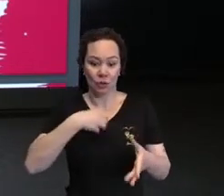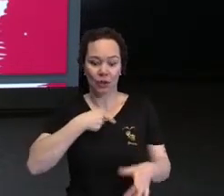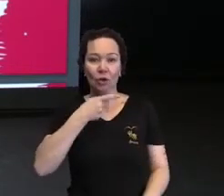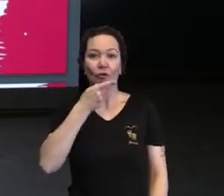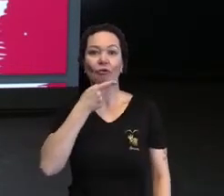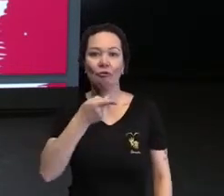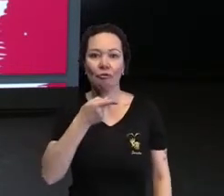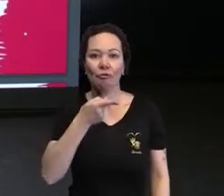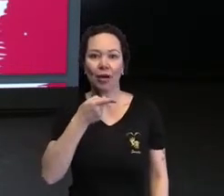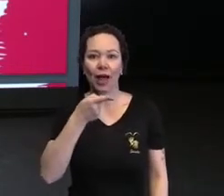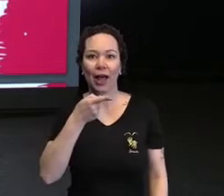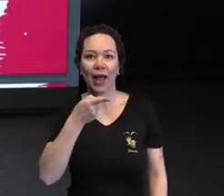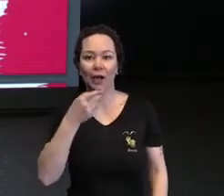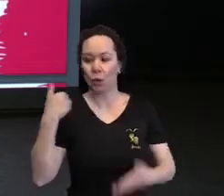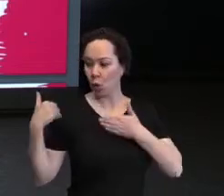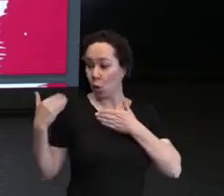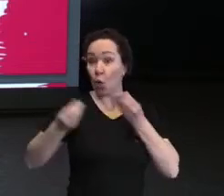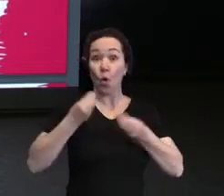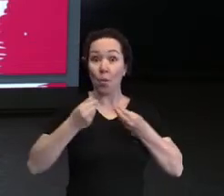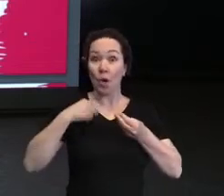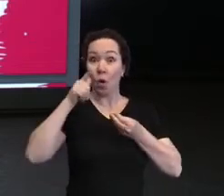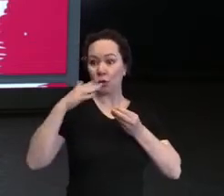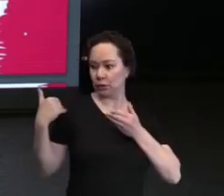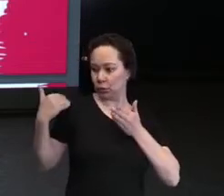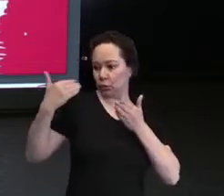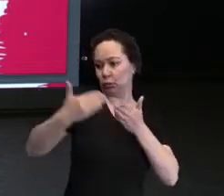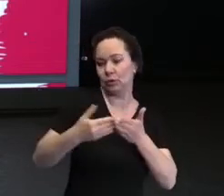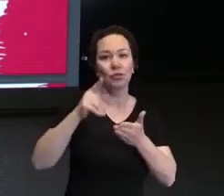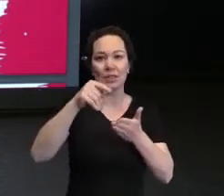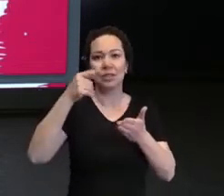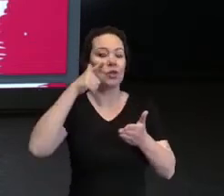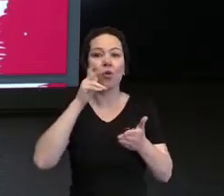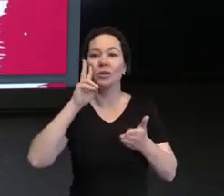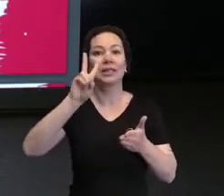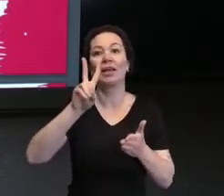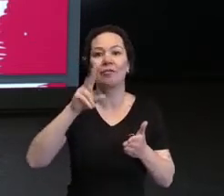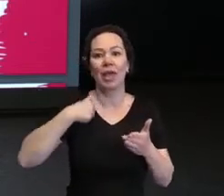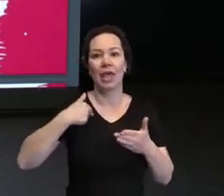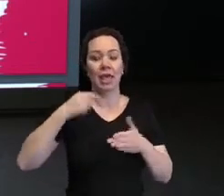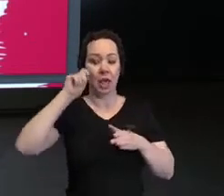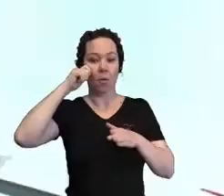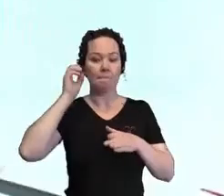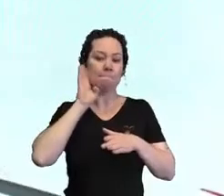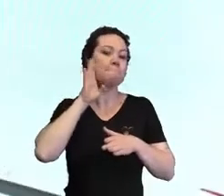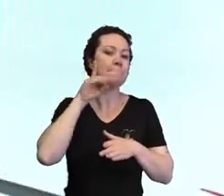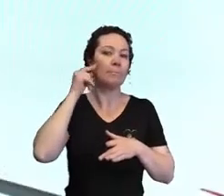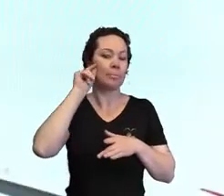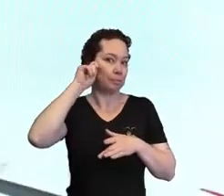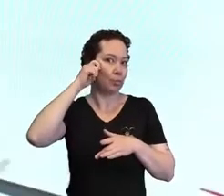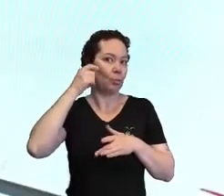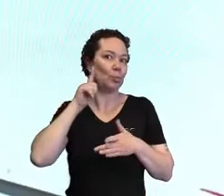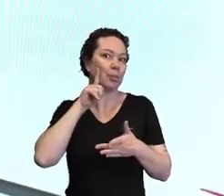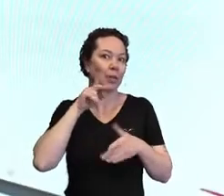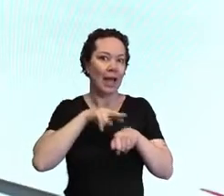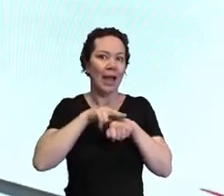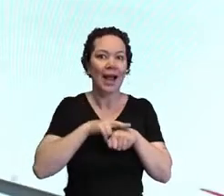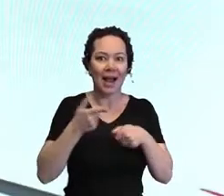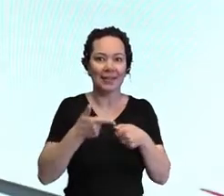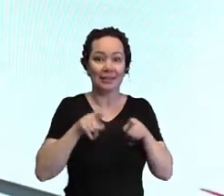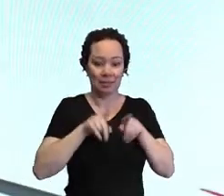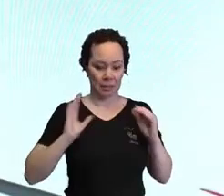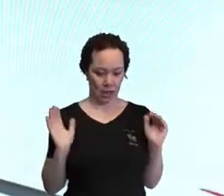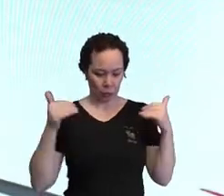falo é complexa não aparece nas telas o quanto que eu sou uma mulher preta quanto que eu sou autista é